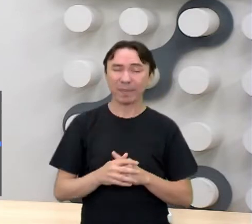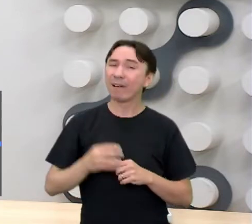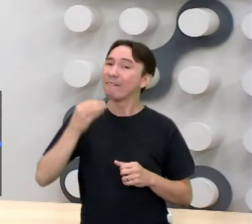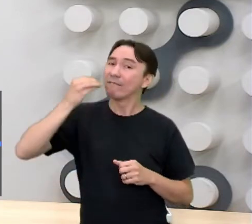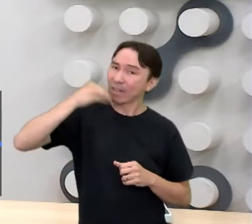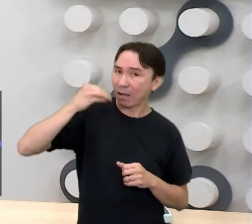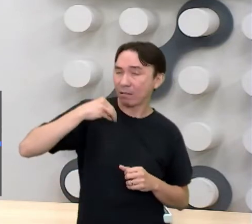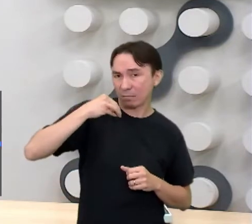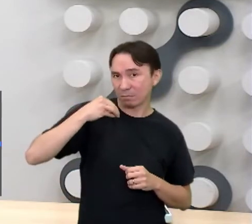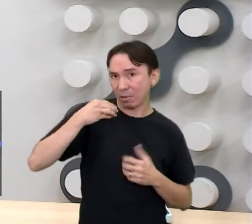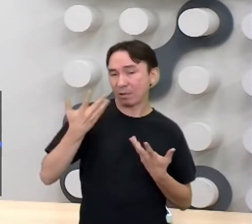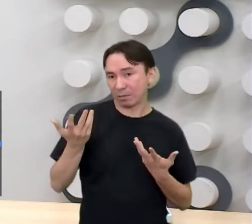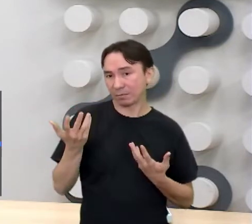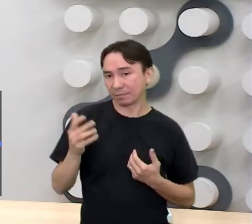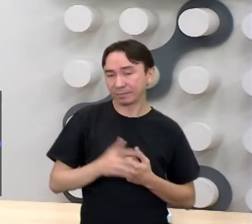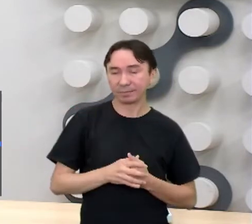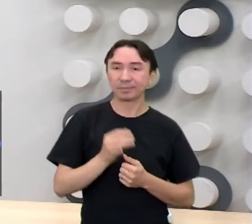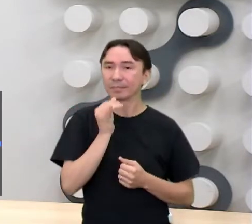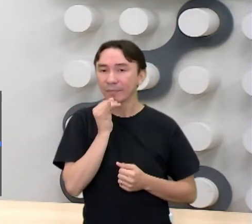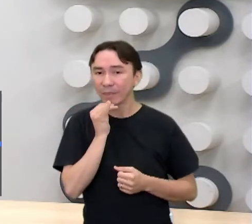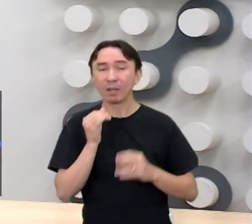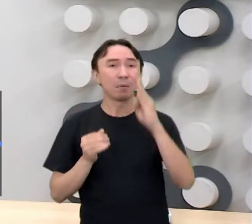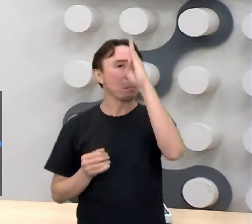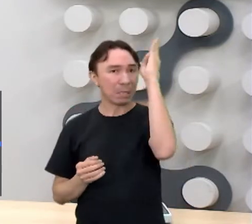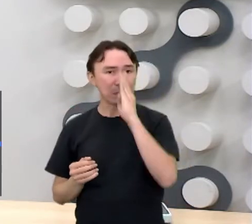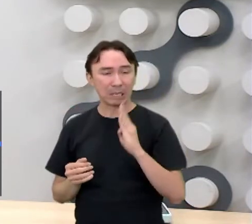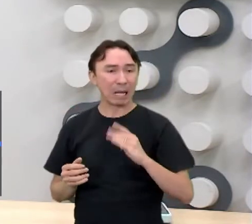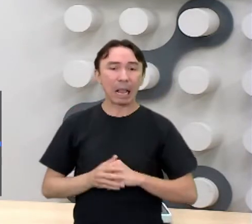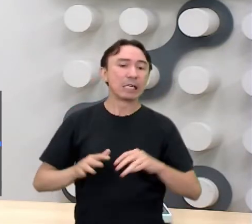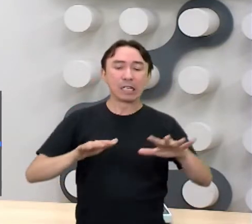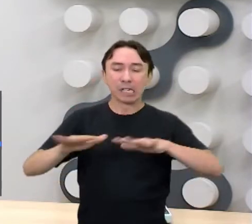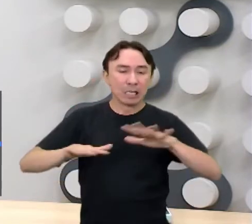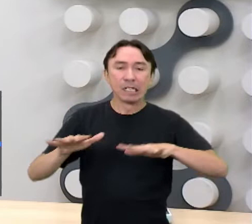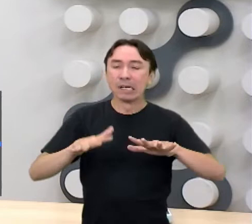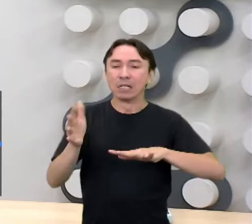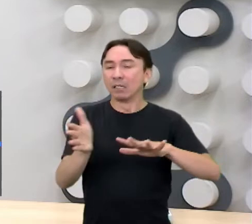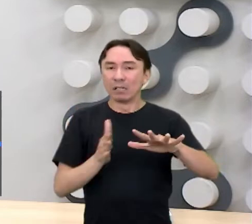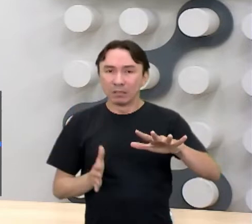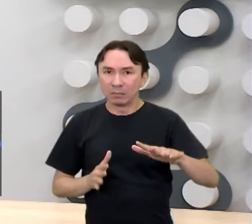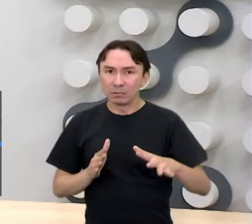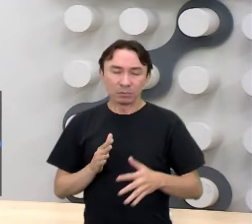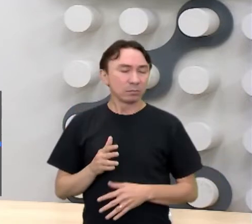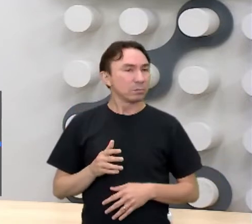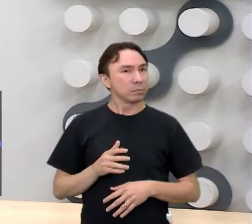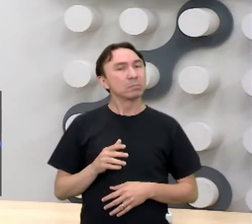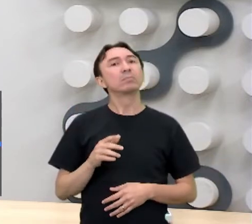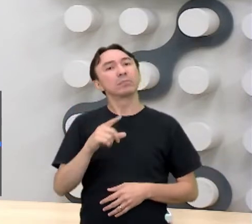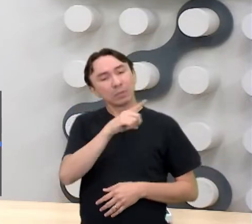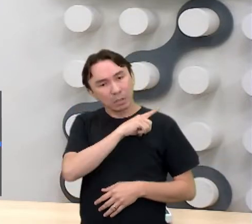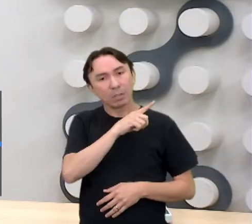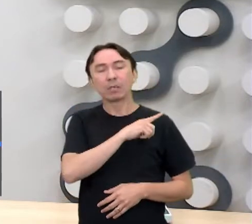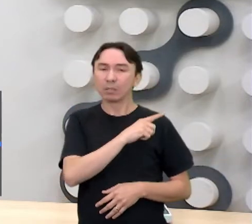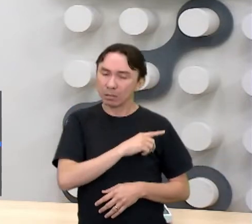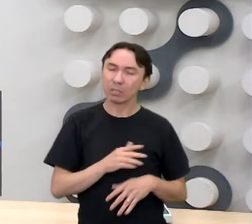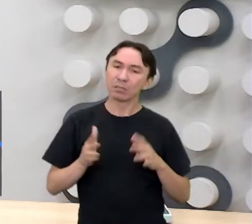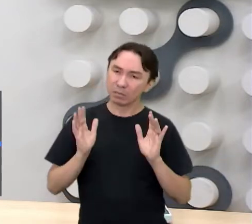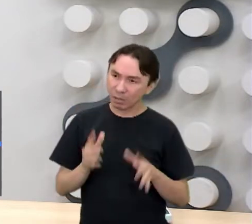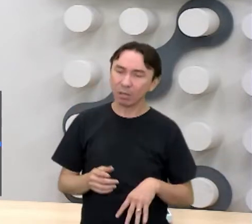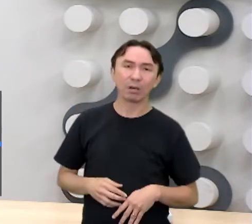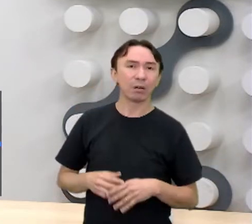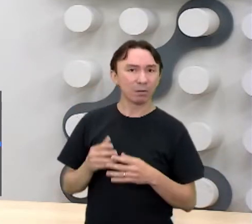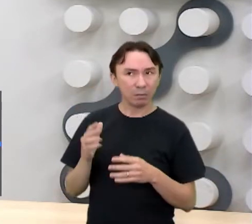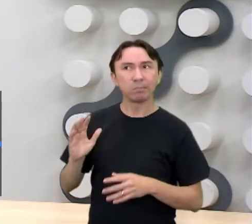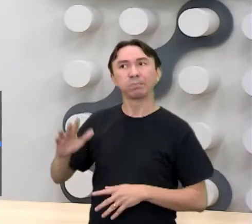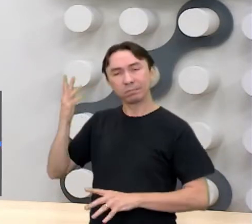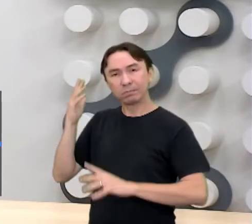não quer dizer assim, no Brasil não vai ter abalo sísmico. Tem, porque a gente já viu vários abalos sísmicos ocorrerem no nosso país,